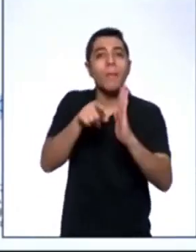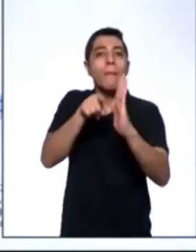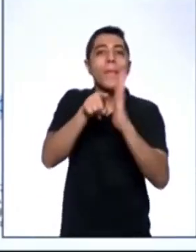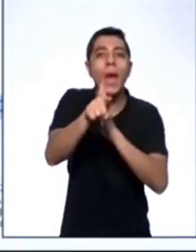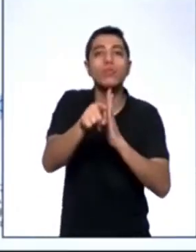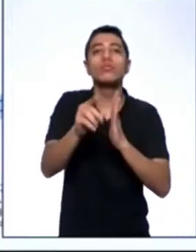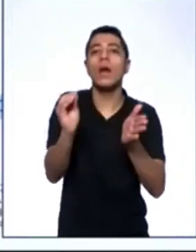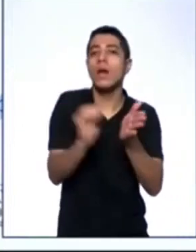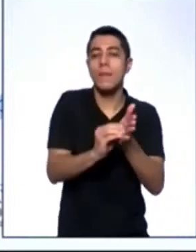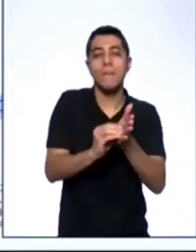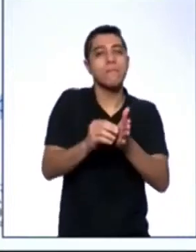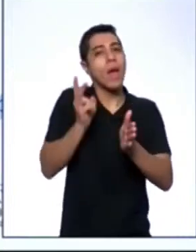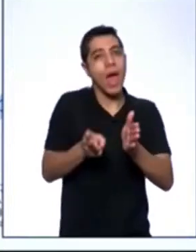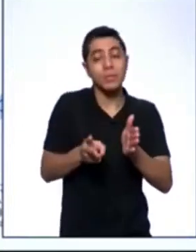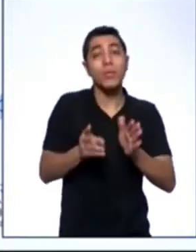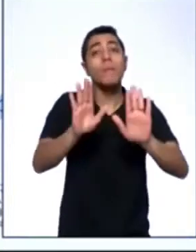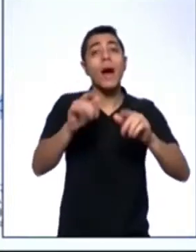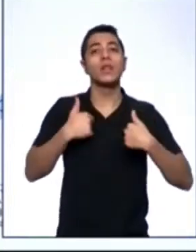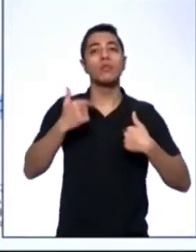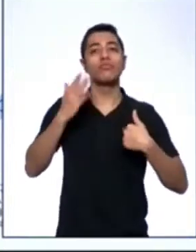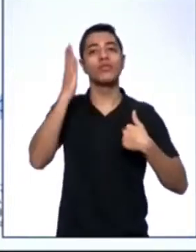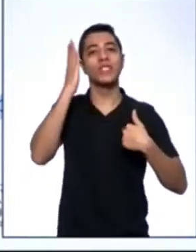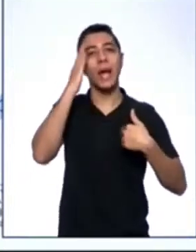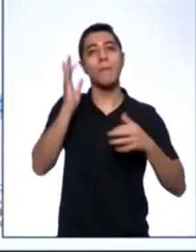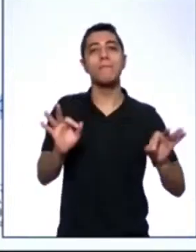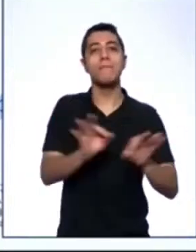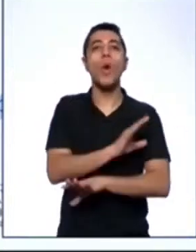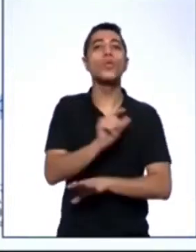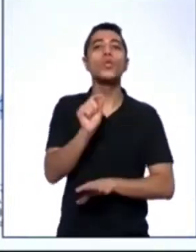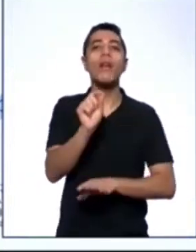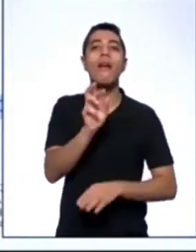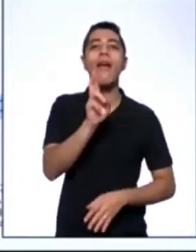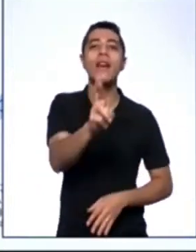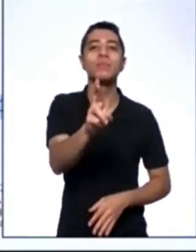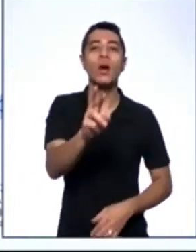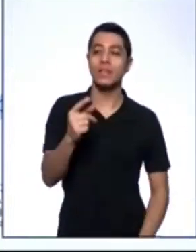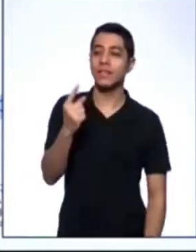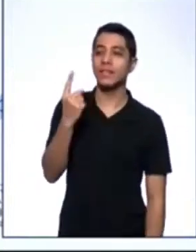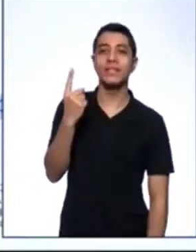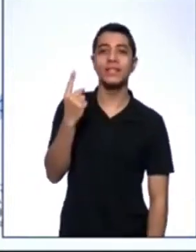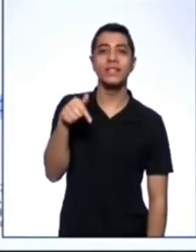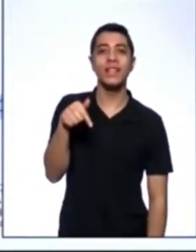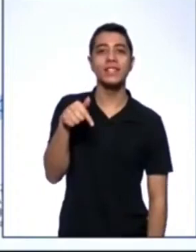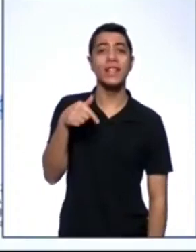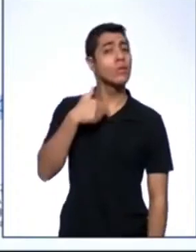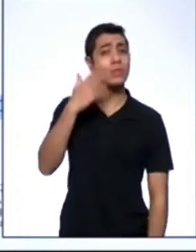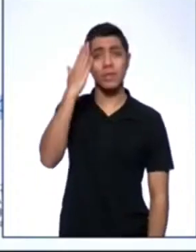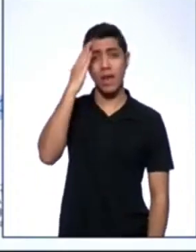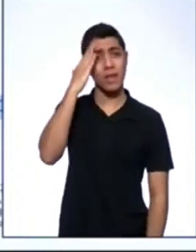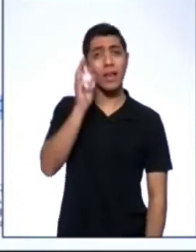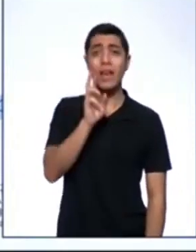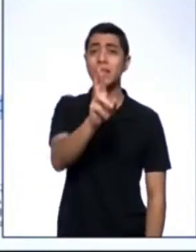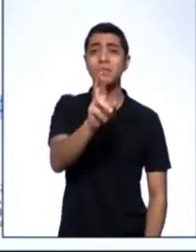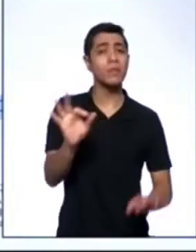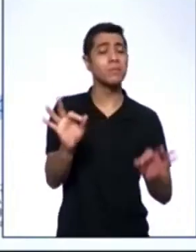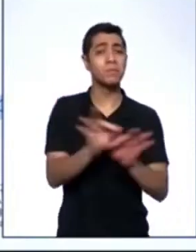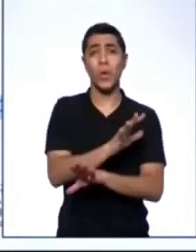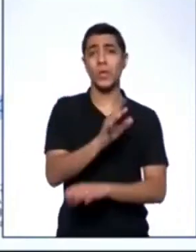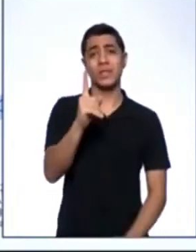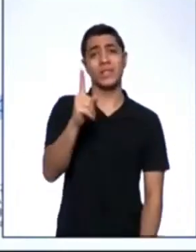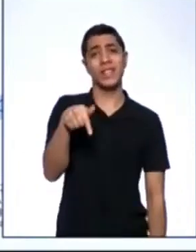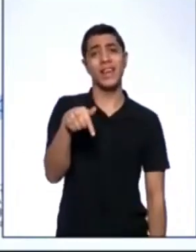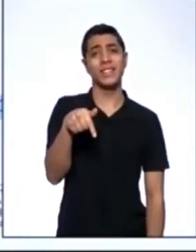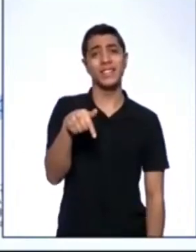pergunta Só que eu já sei que a resposta é 17 eu já sei que a resposta é dia e